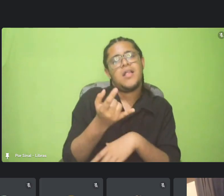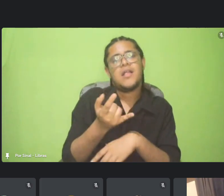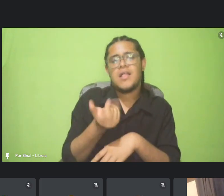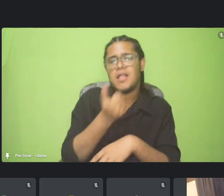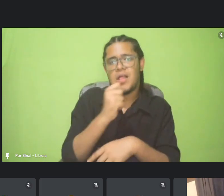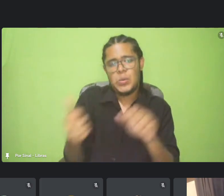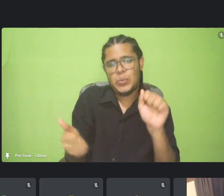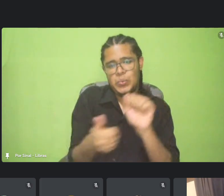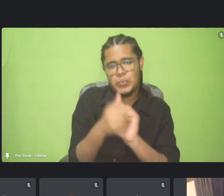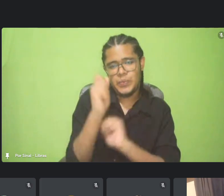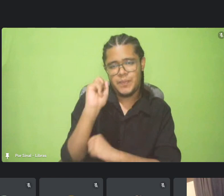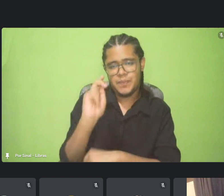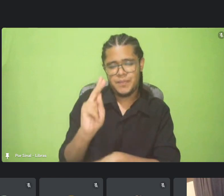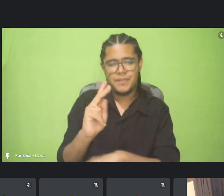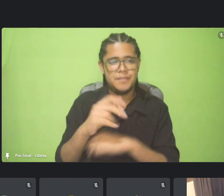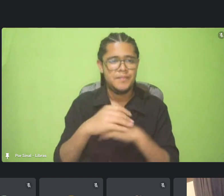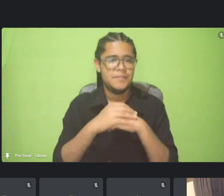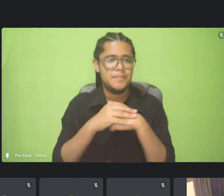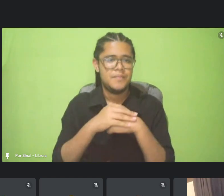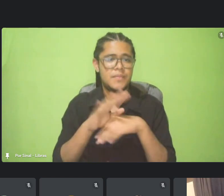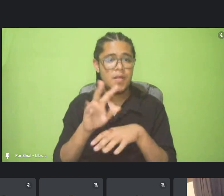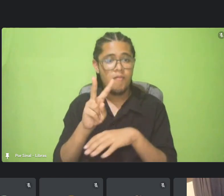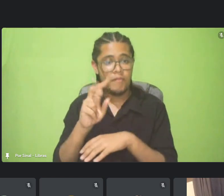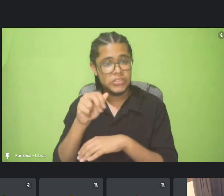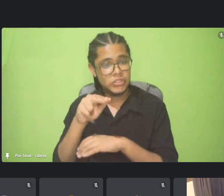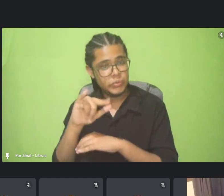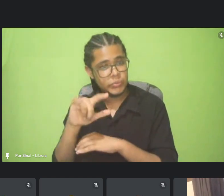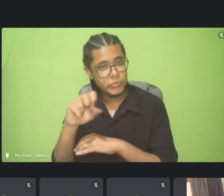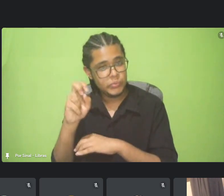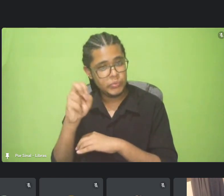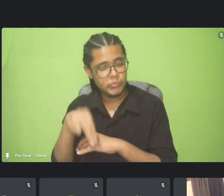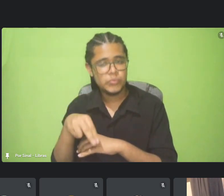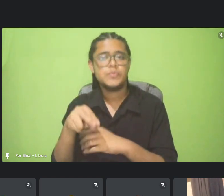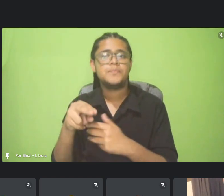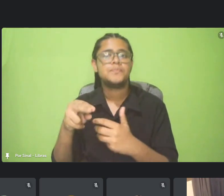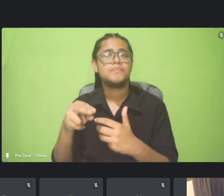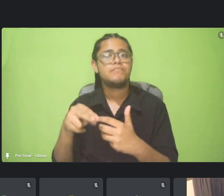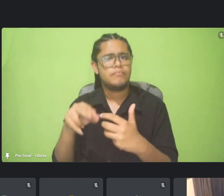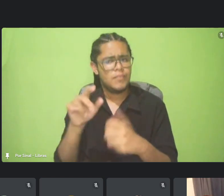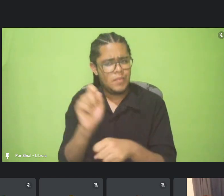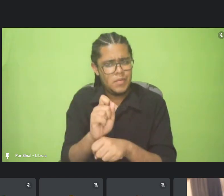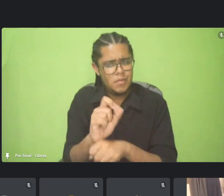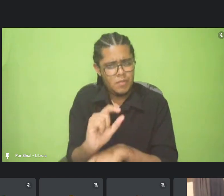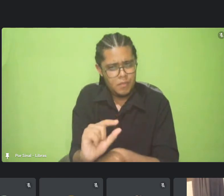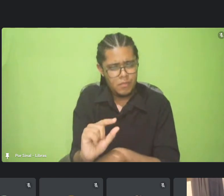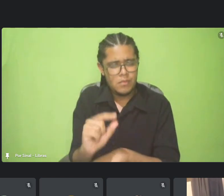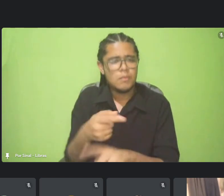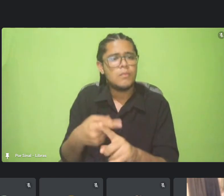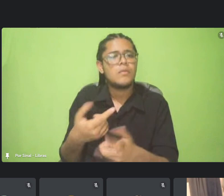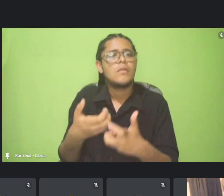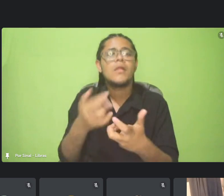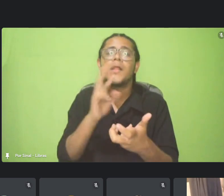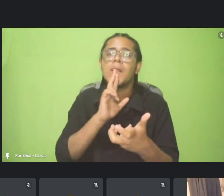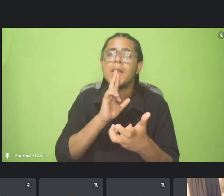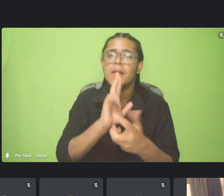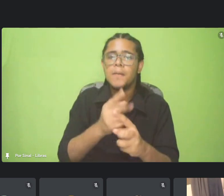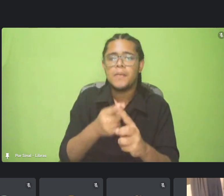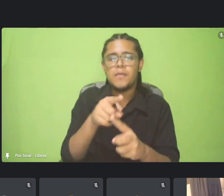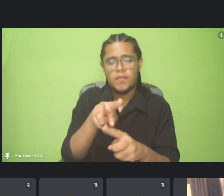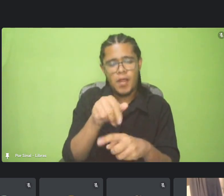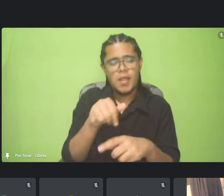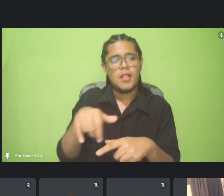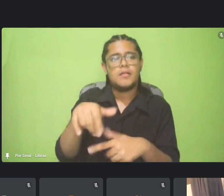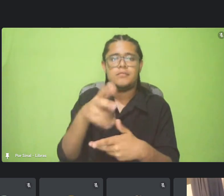Espera aí, deixa eu, Ivanilson, vai ainda não, deixa eu só lhe responder também, sei que você tem um rolê daí para o núcleo Bandeirantes, é, rolê que tu vai dar ainda,